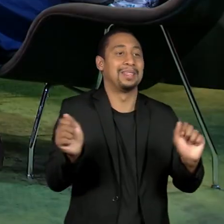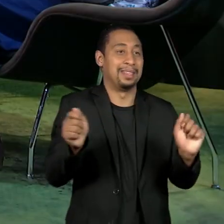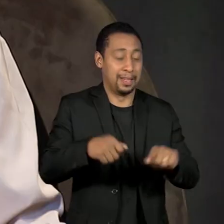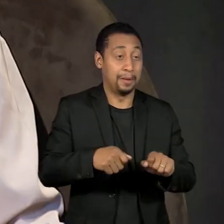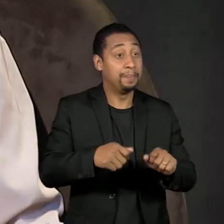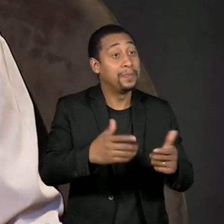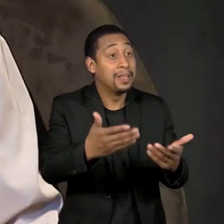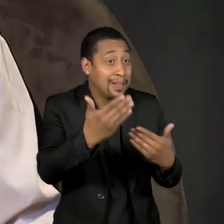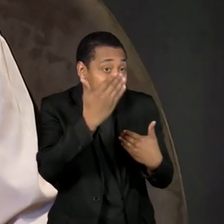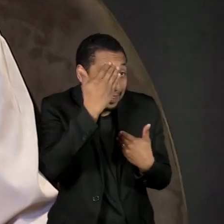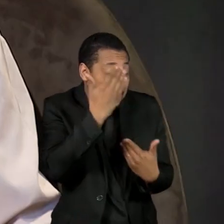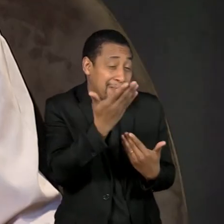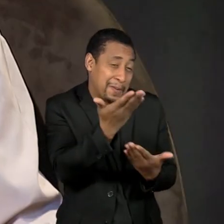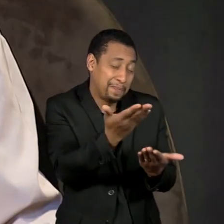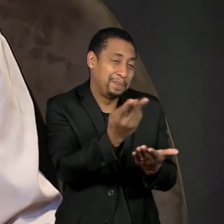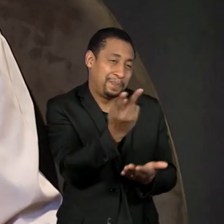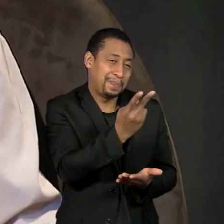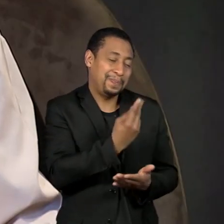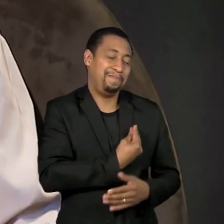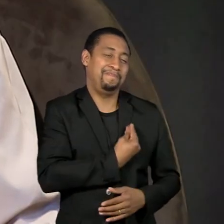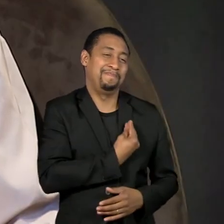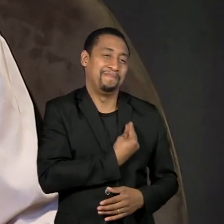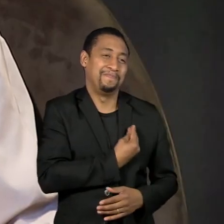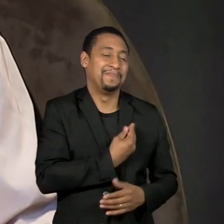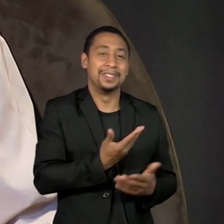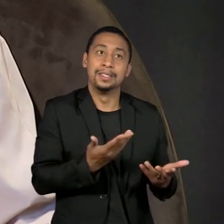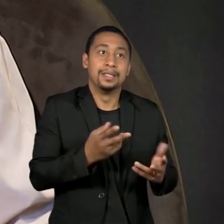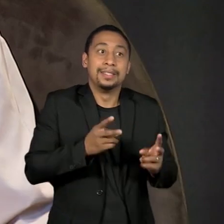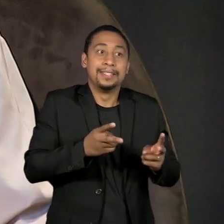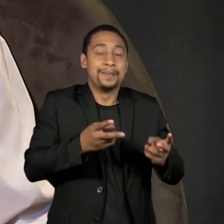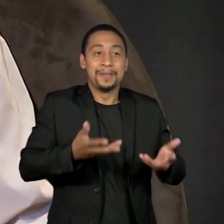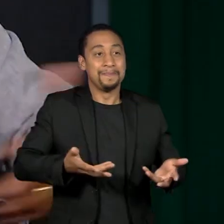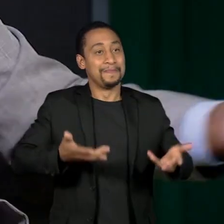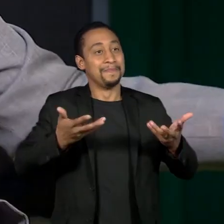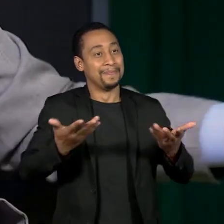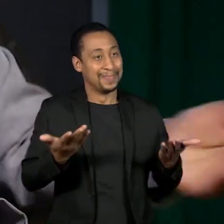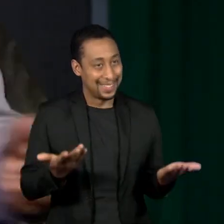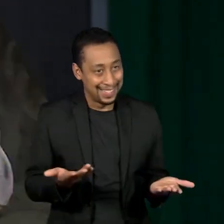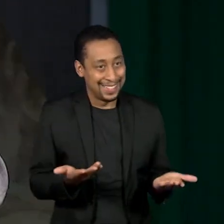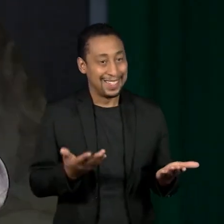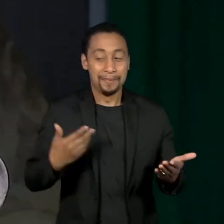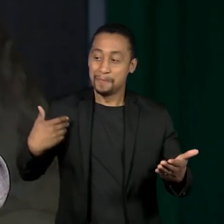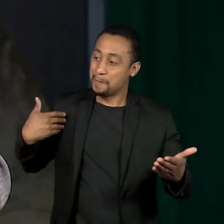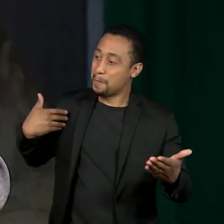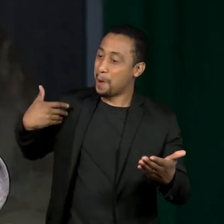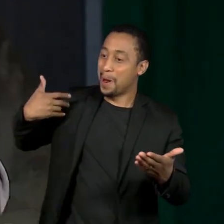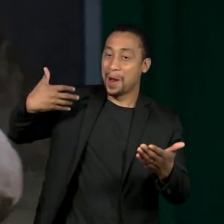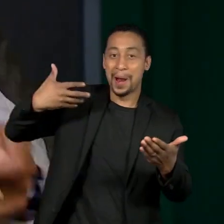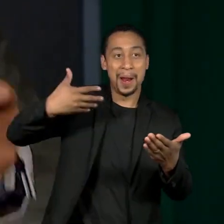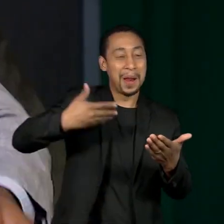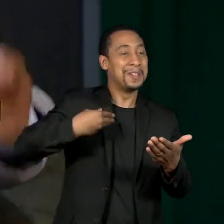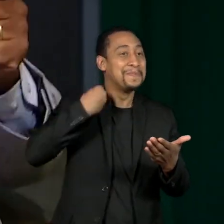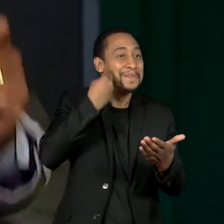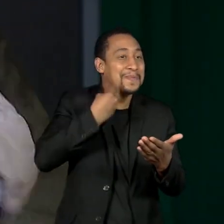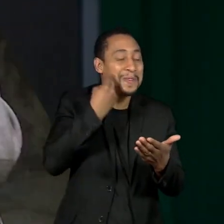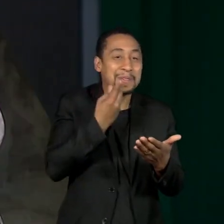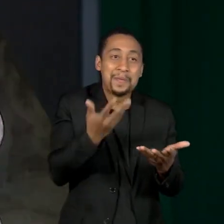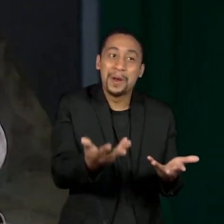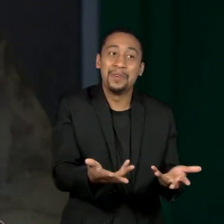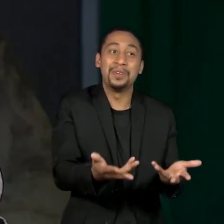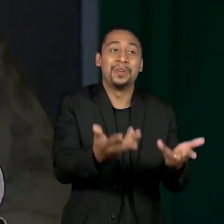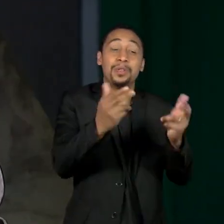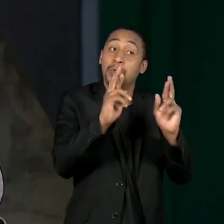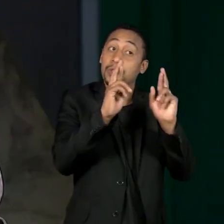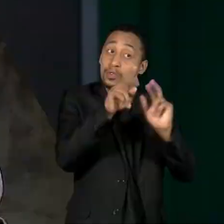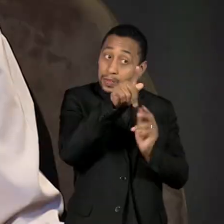sua gentileza, da sua presença, sempre brilhante, cumprimentar por essa trajetória fabulosa e desejar que você continue